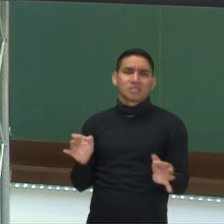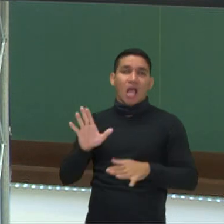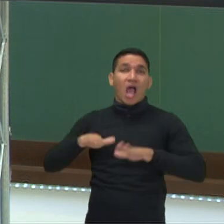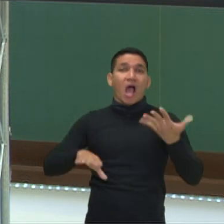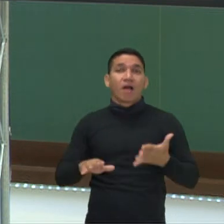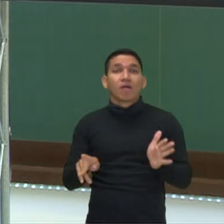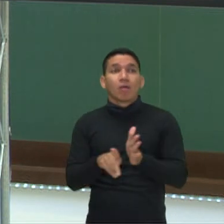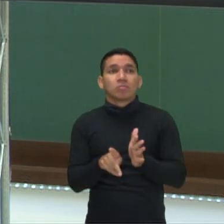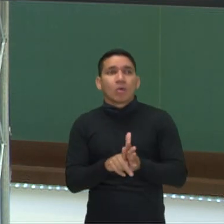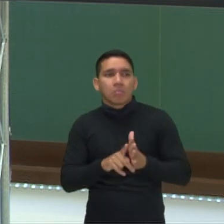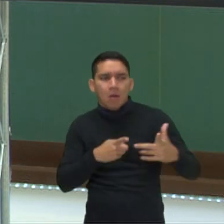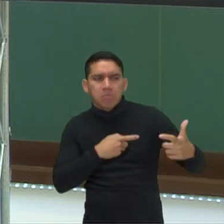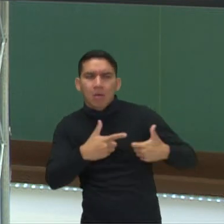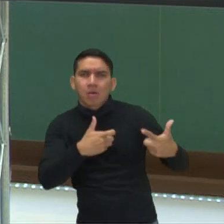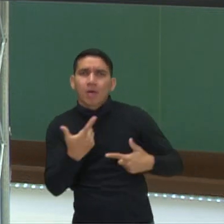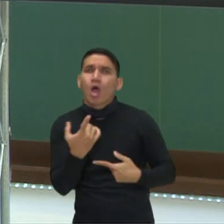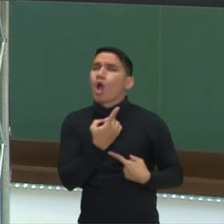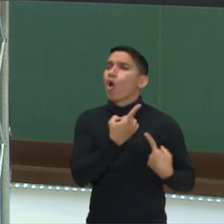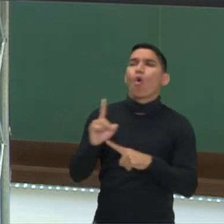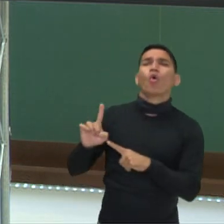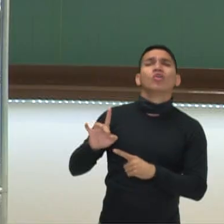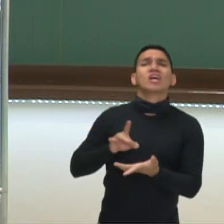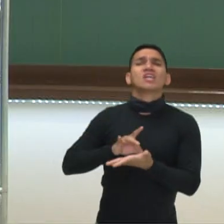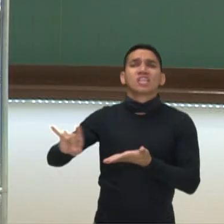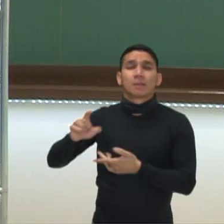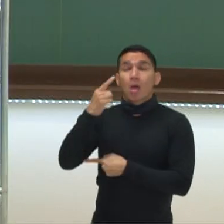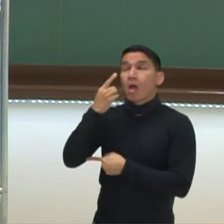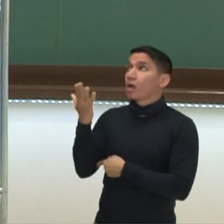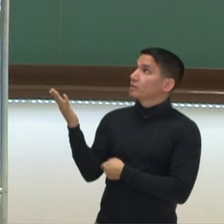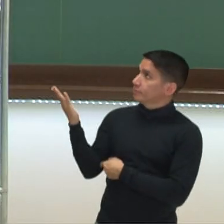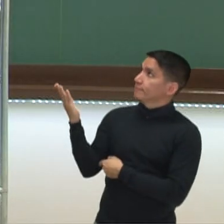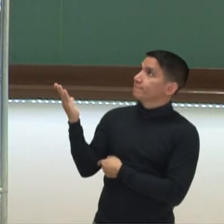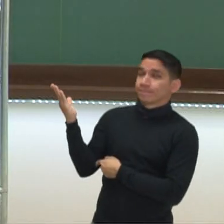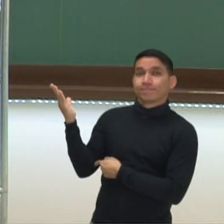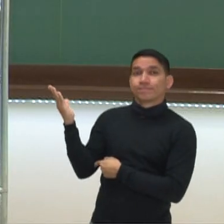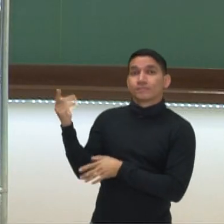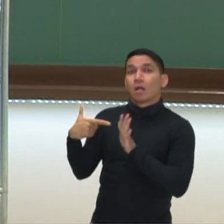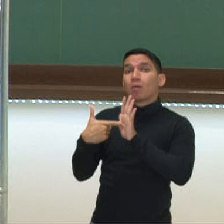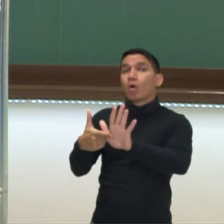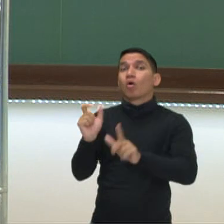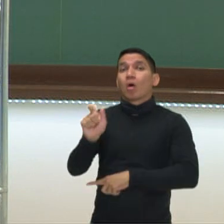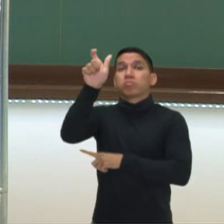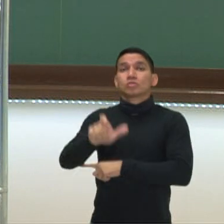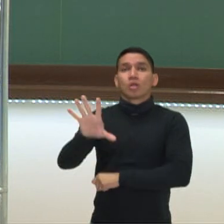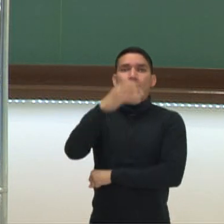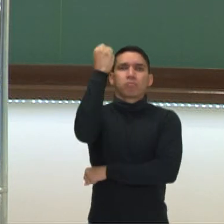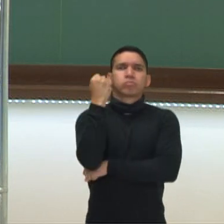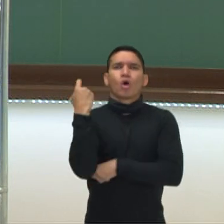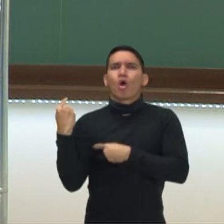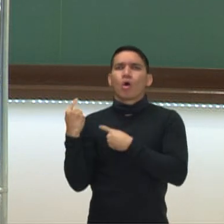em pequenas batalhas contra os inimigos. Na imagem, inclusive, você tem um membro da resistência francesa que